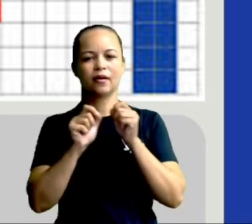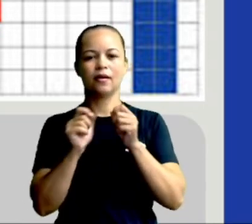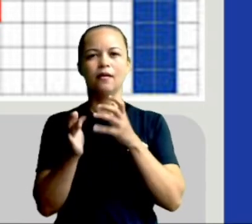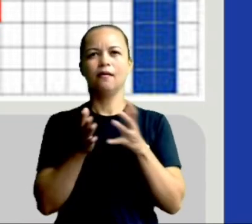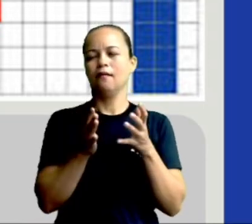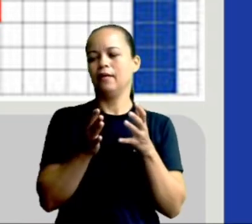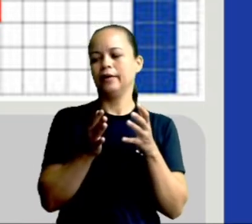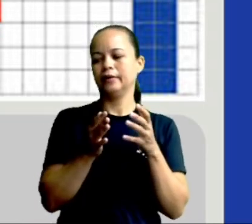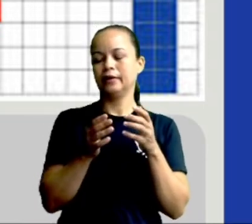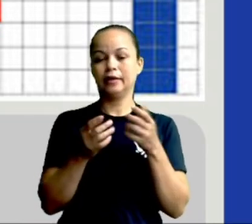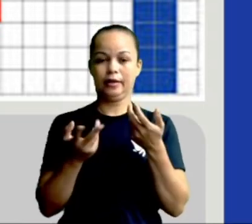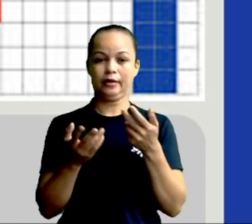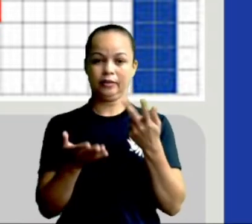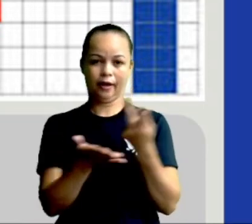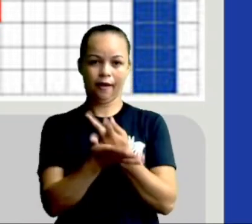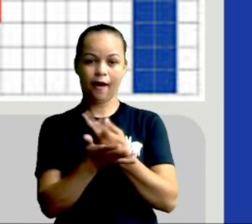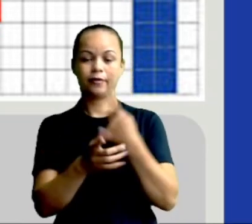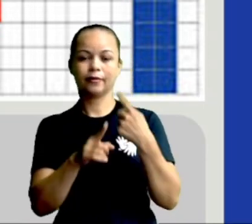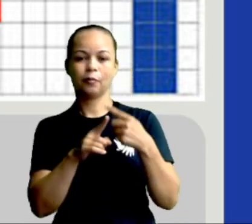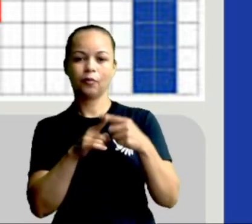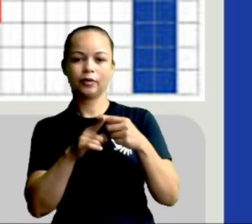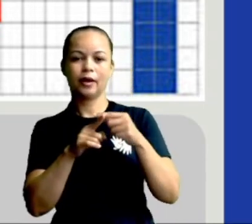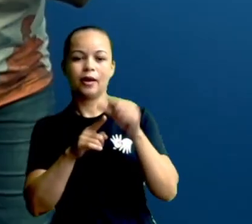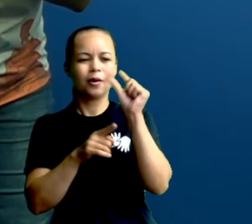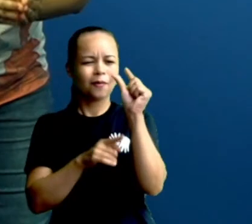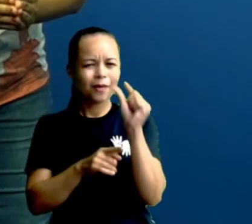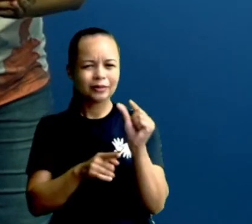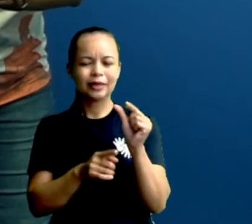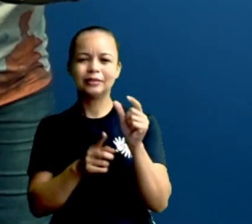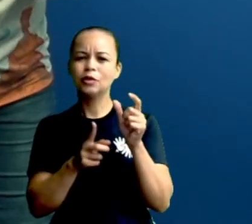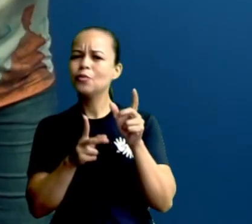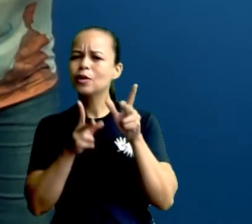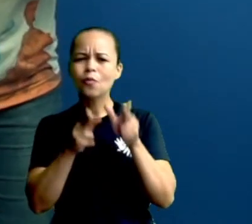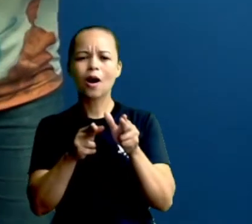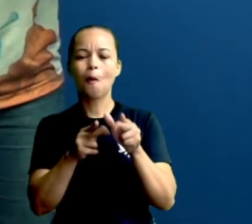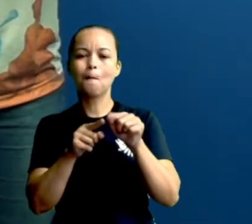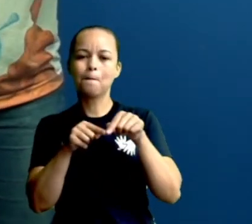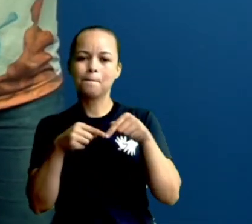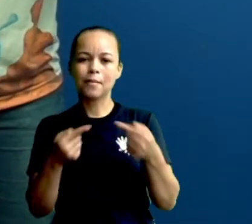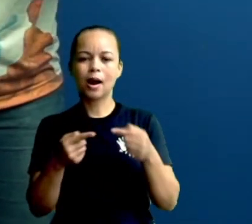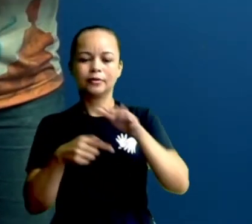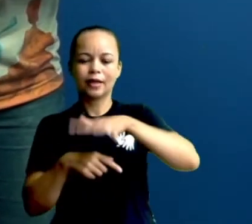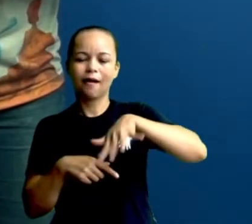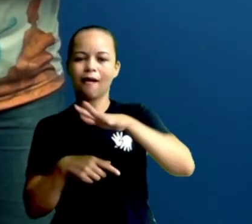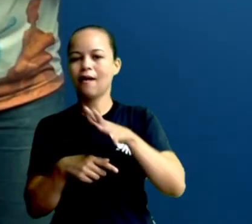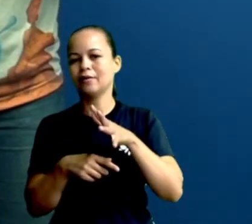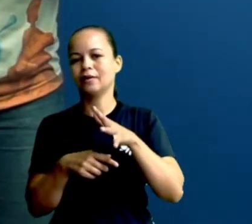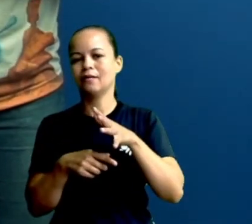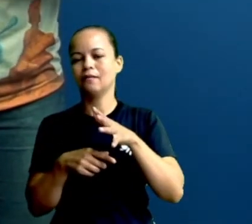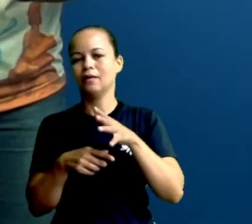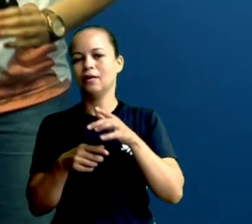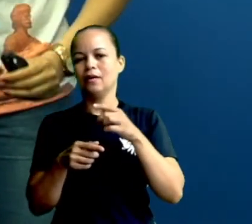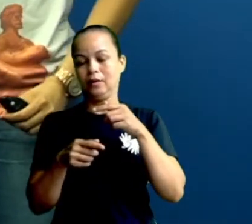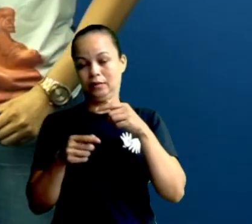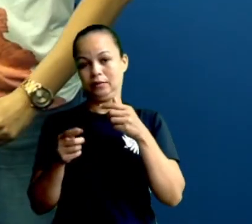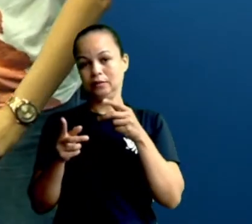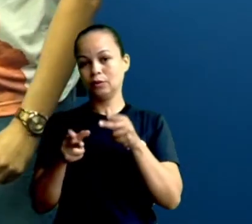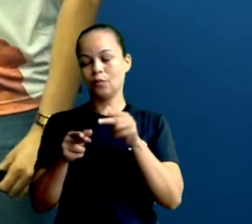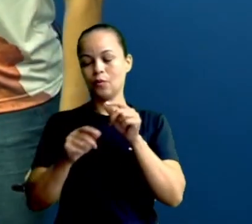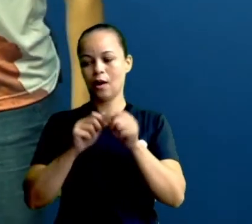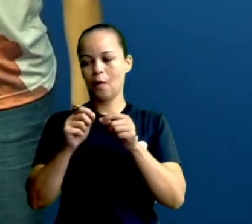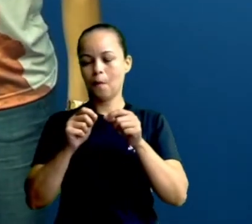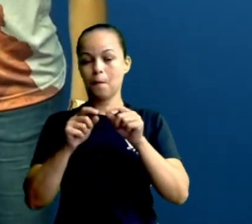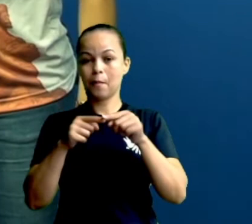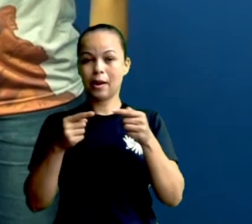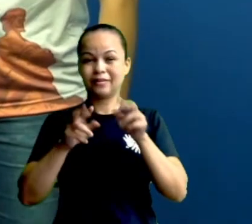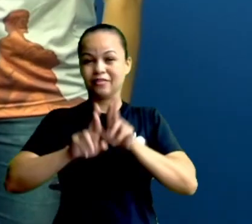figuras têm a mesma quantidade de quadradinhos. Ela tem a mesma área. O que diferencia aí é